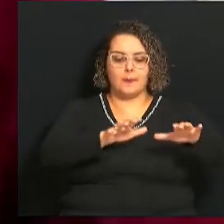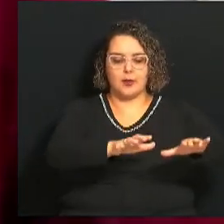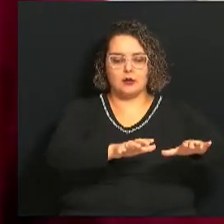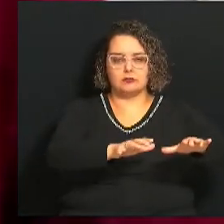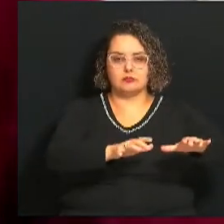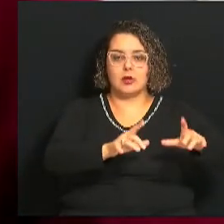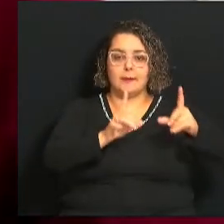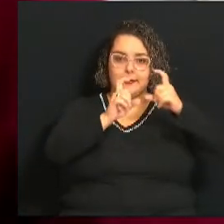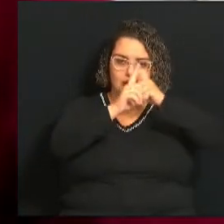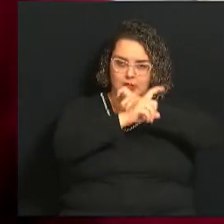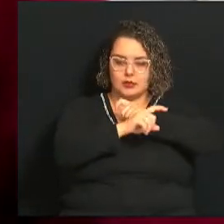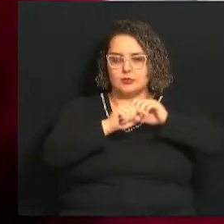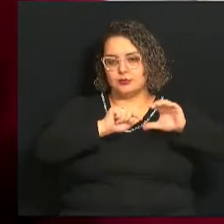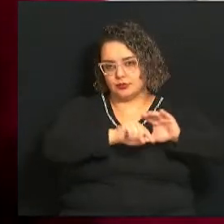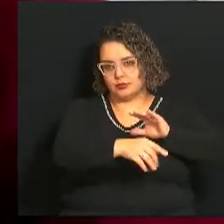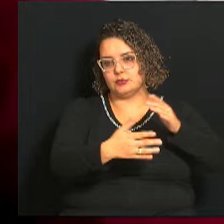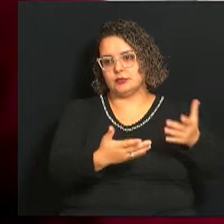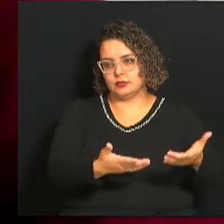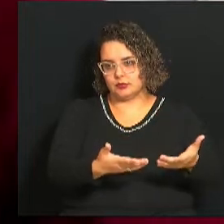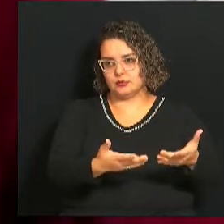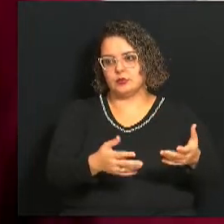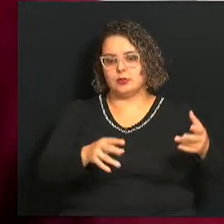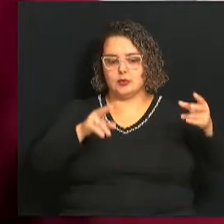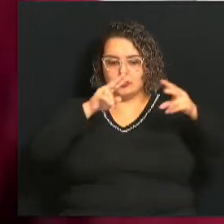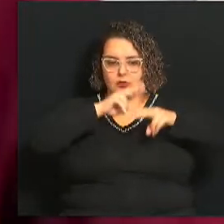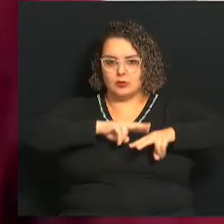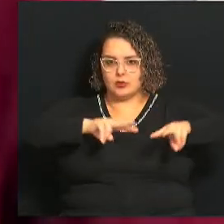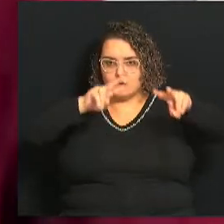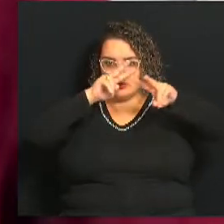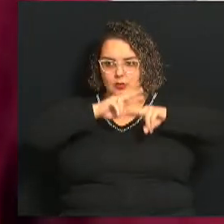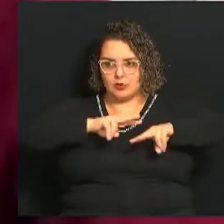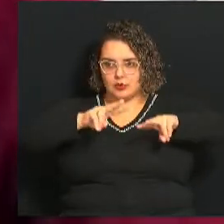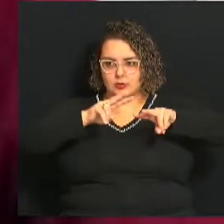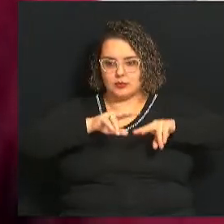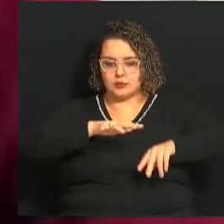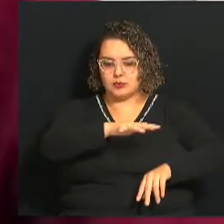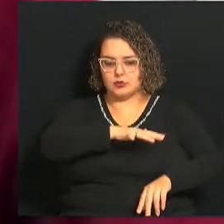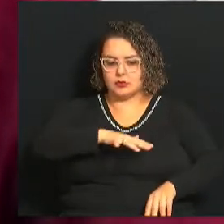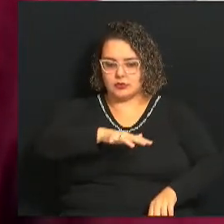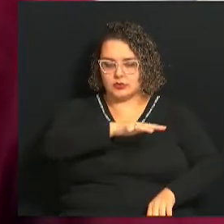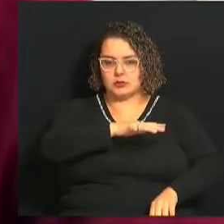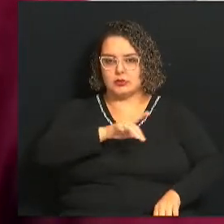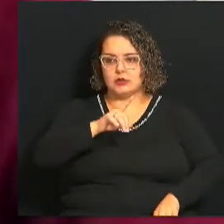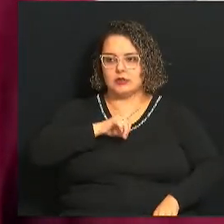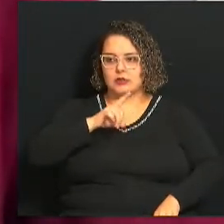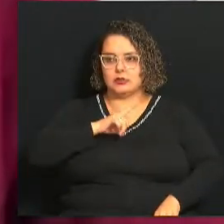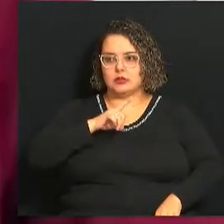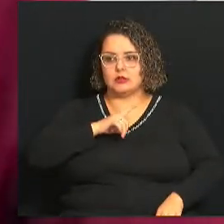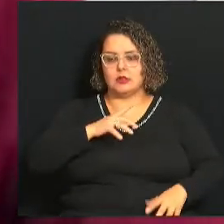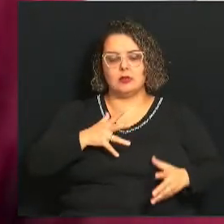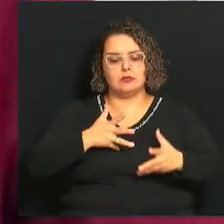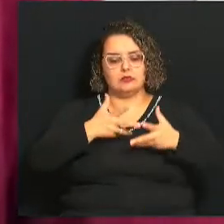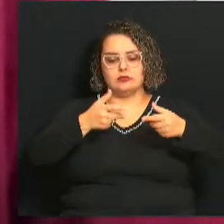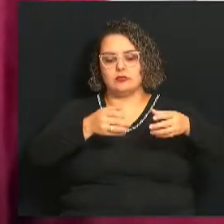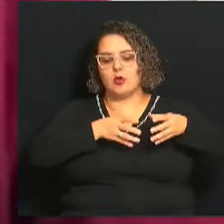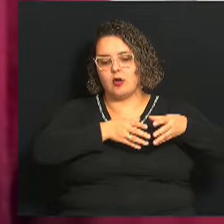né? Vocês visualizam isso nas nossas redes secundárias, que tem um ótimo convívio com as